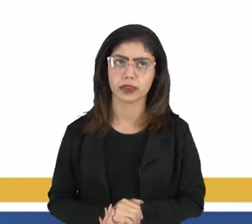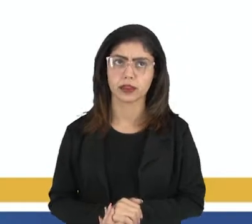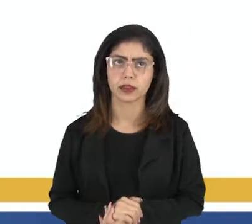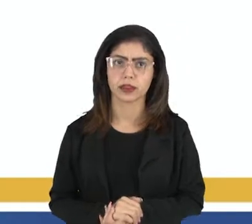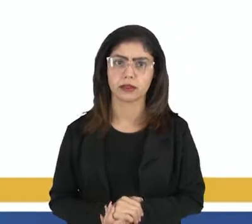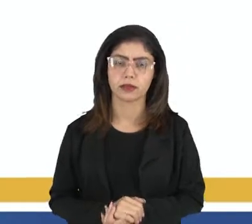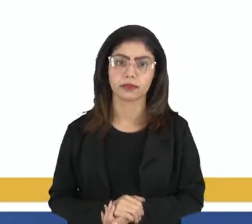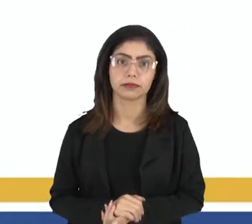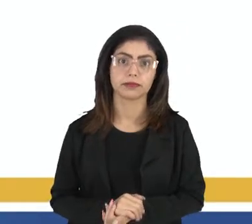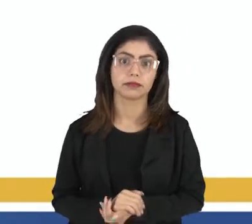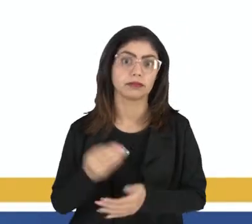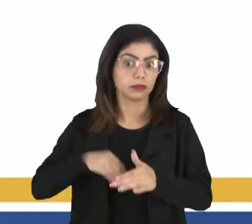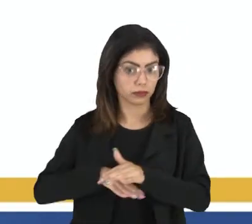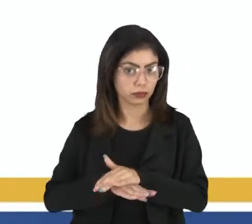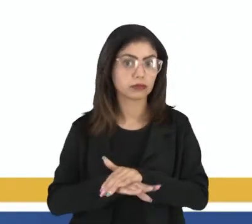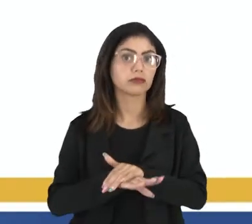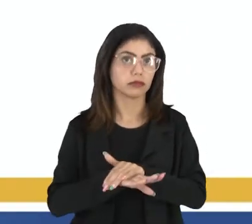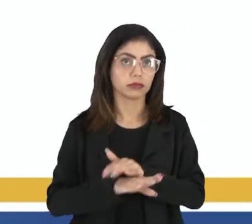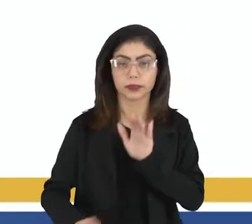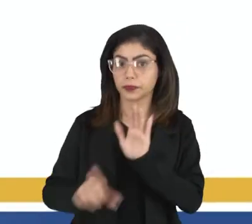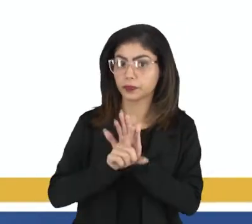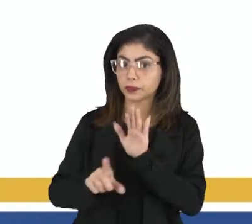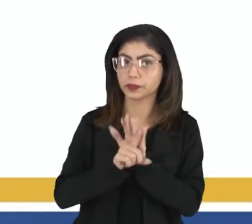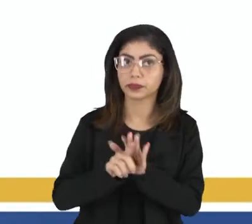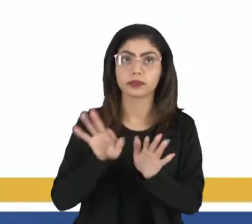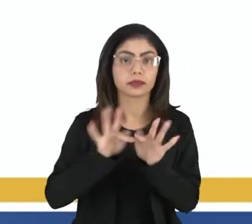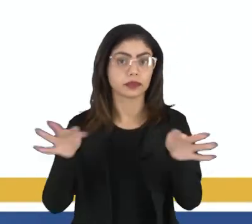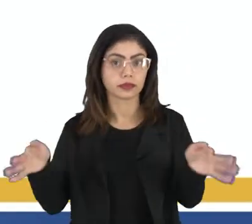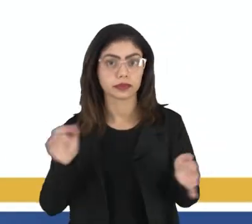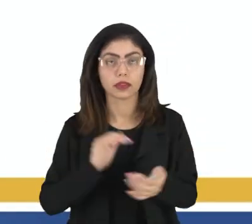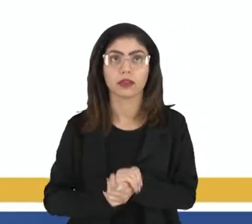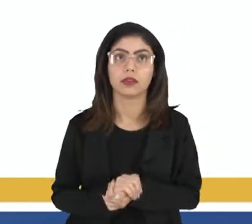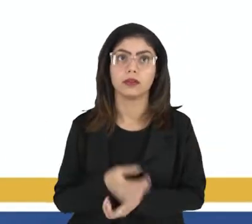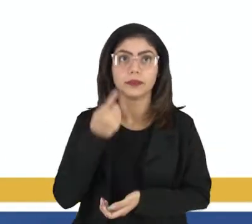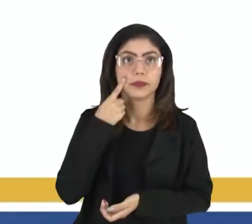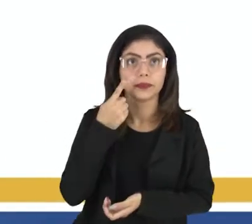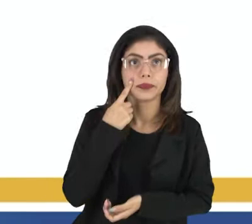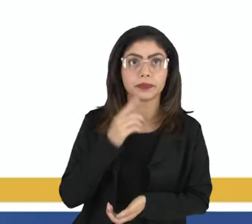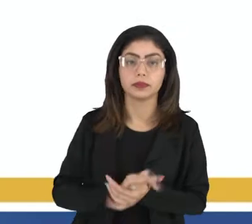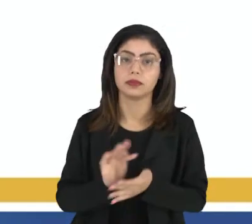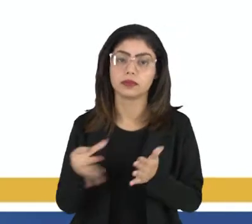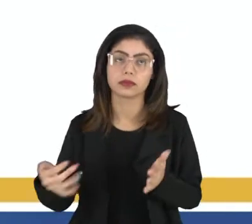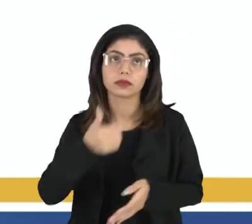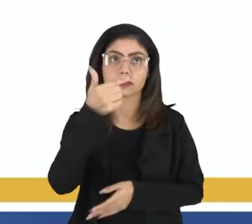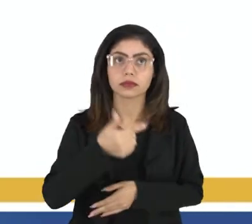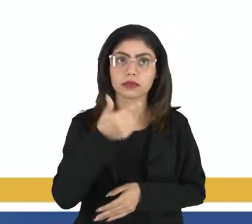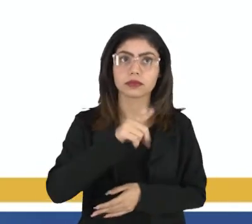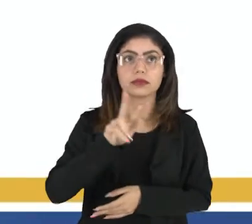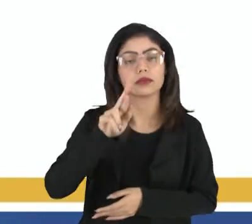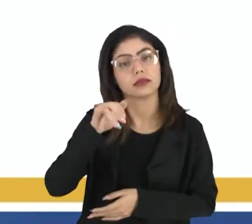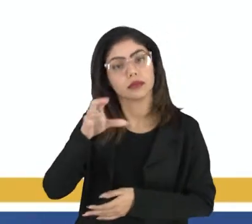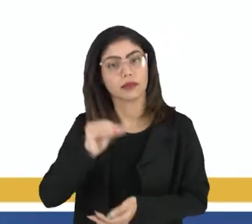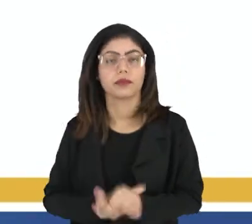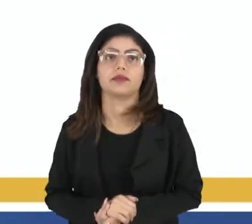deixei bem reservado, pessoal. A lei de formação da função do segundo